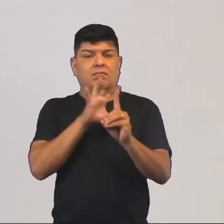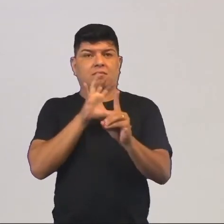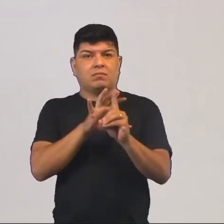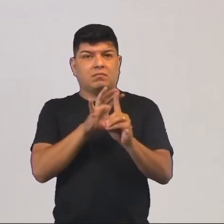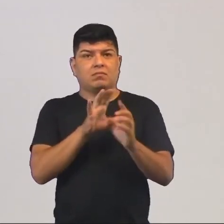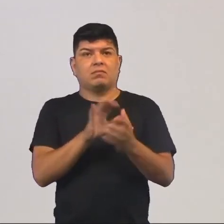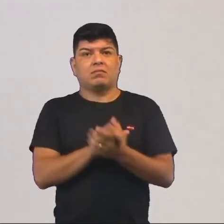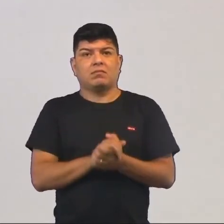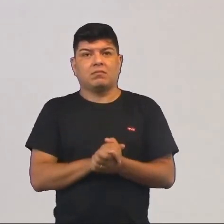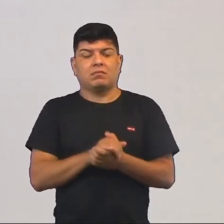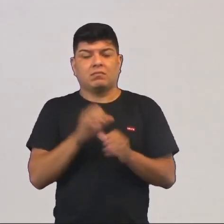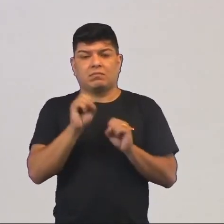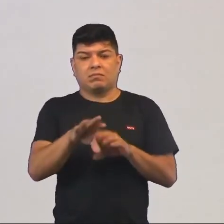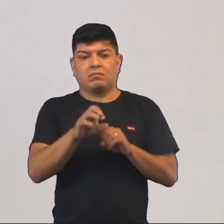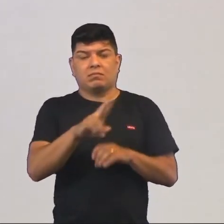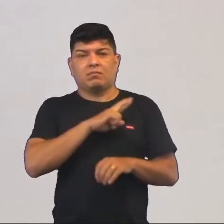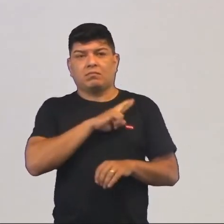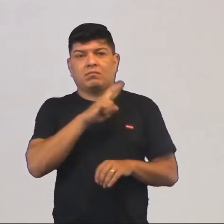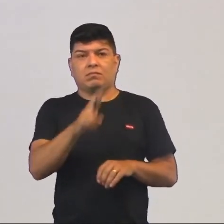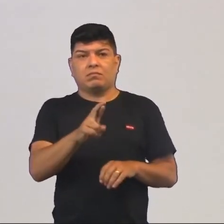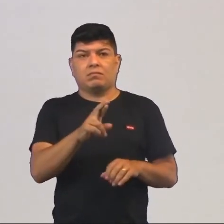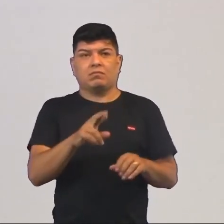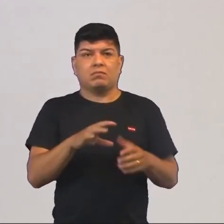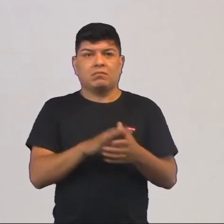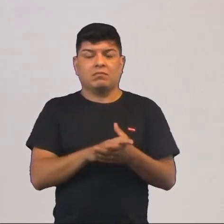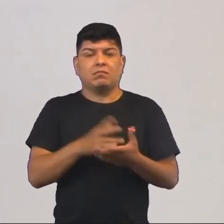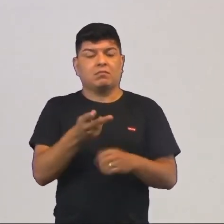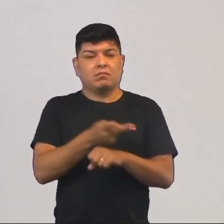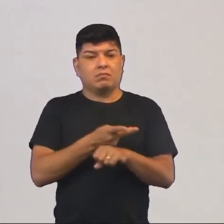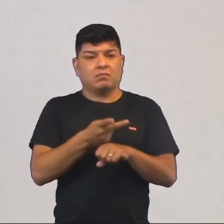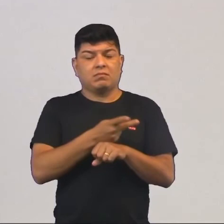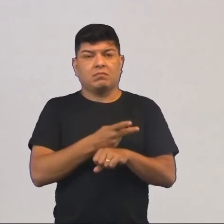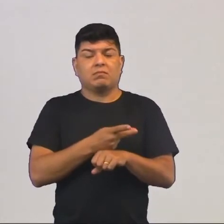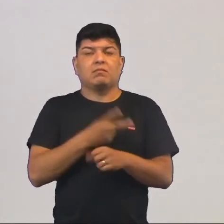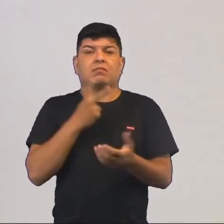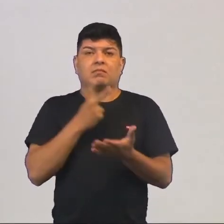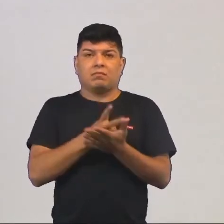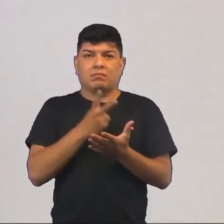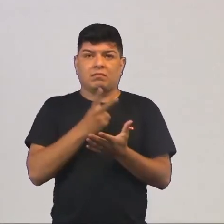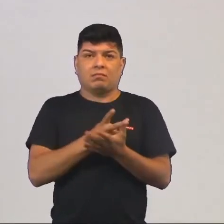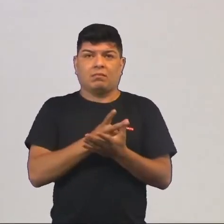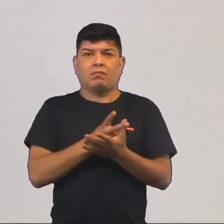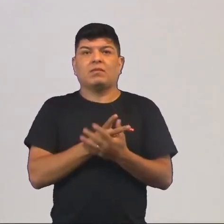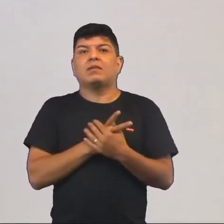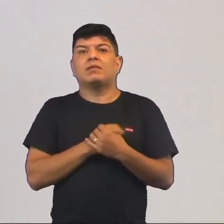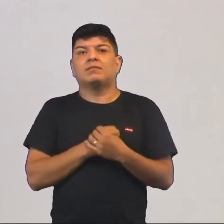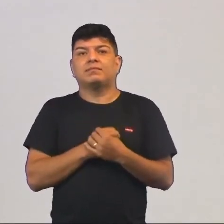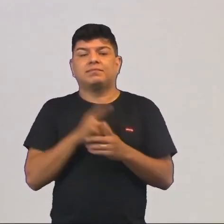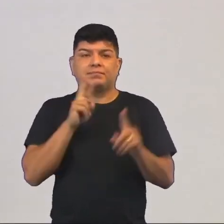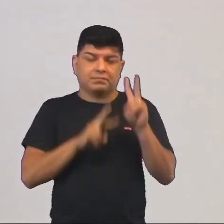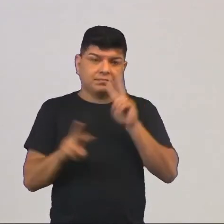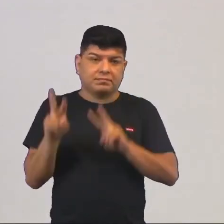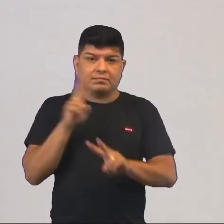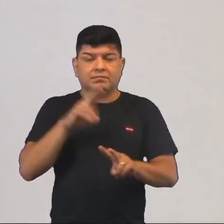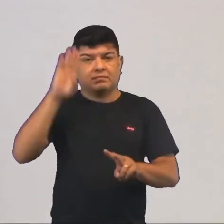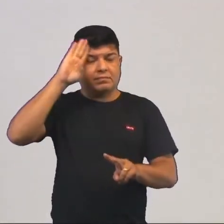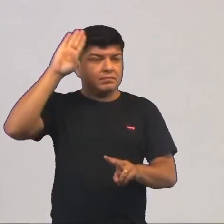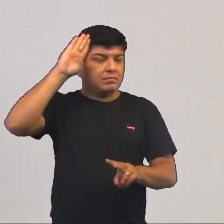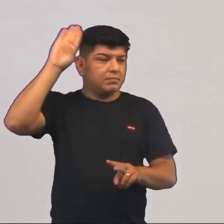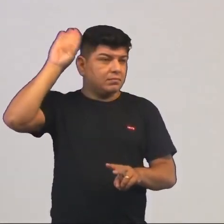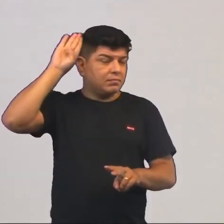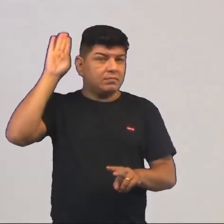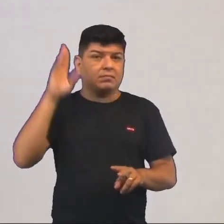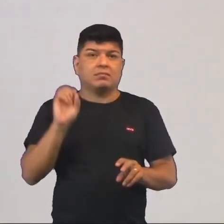motivação. O ensino religioso, ele busca exatamente essa visão acadêmica